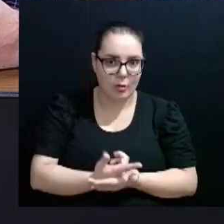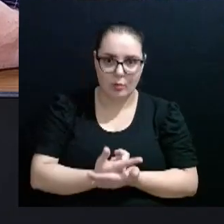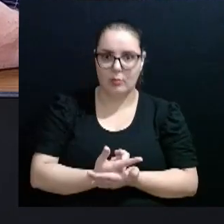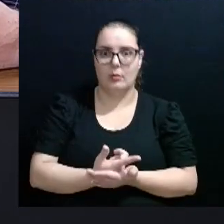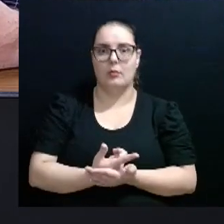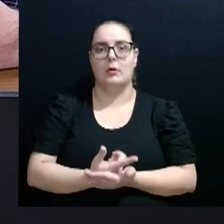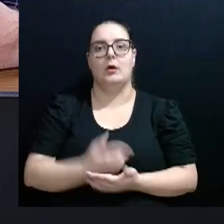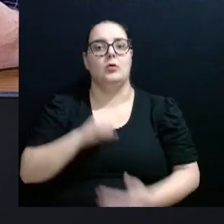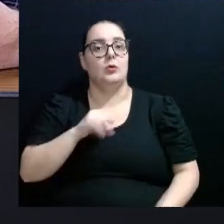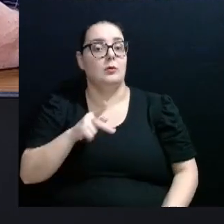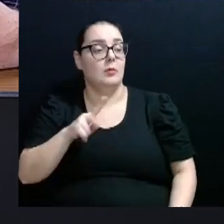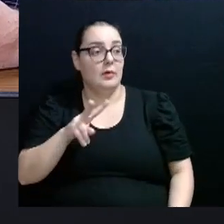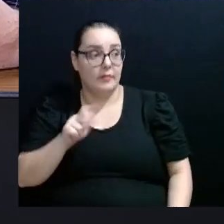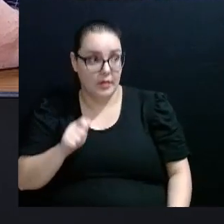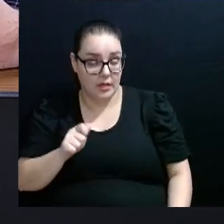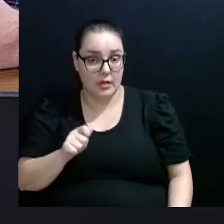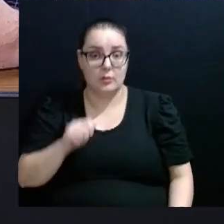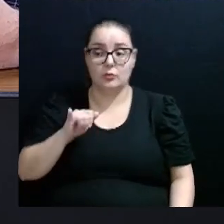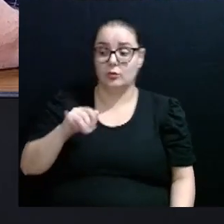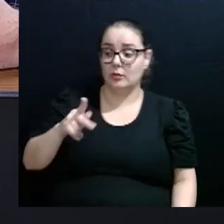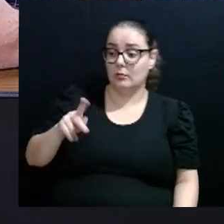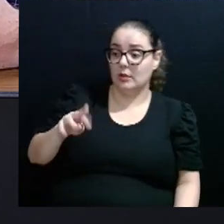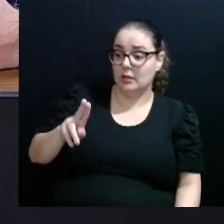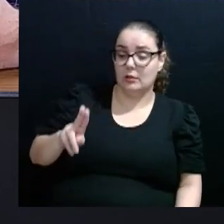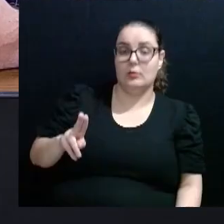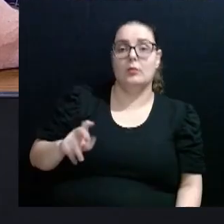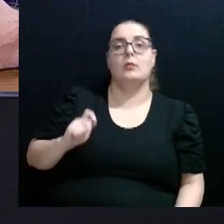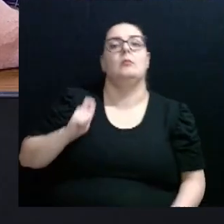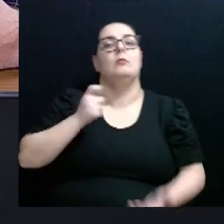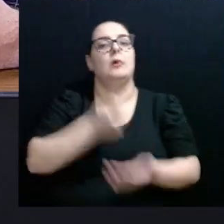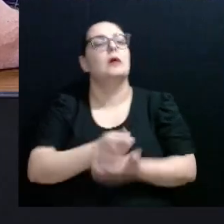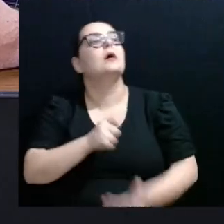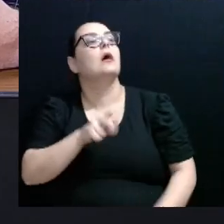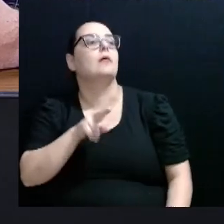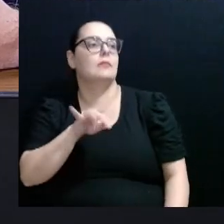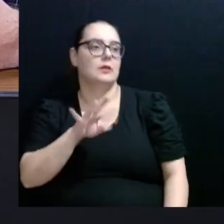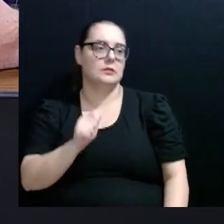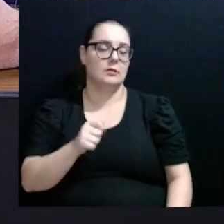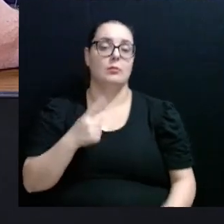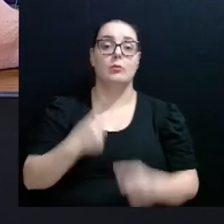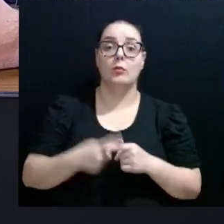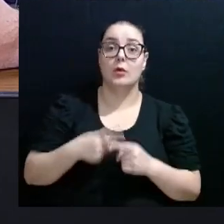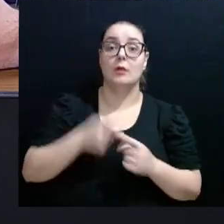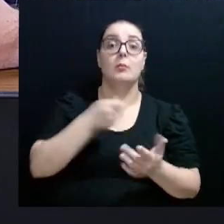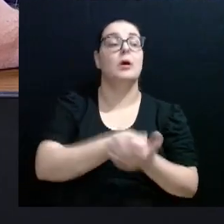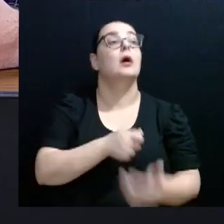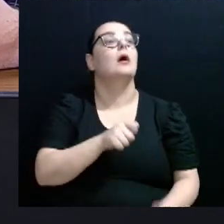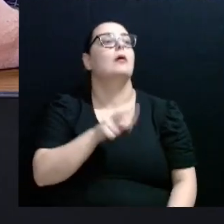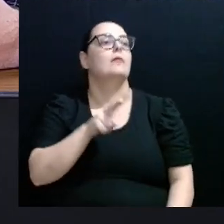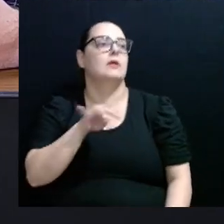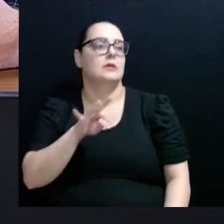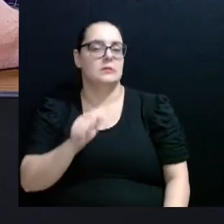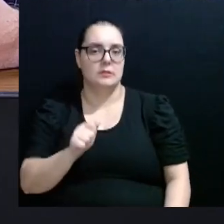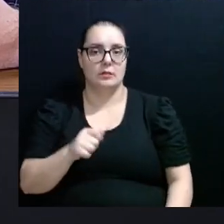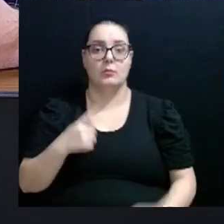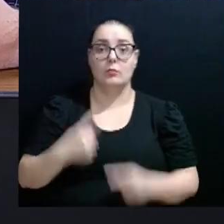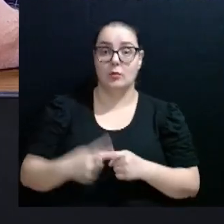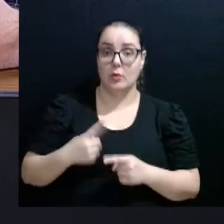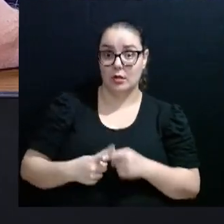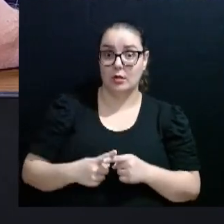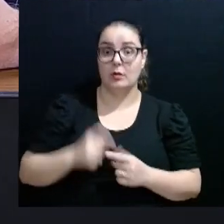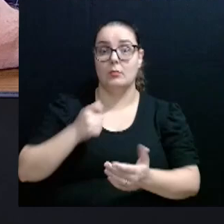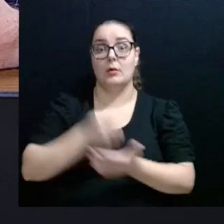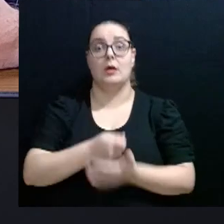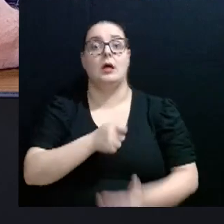IPVA, seja do IPTU, pague à vista. Por que pagar à vista? Porque o pagamento à vista te